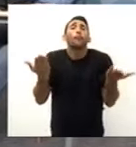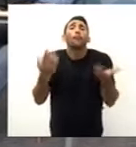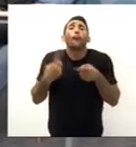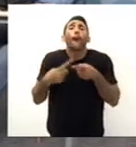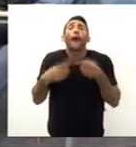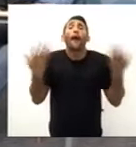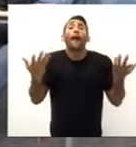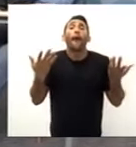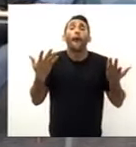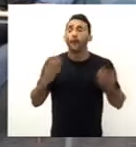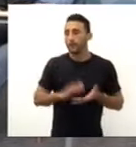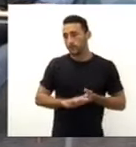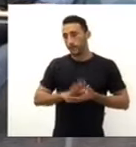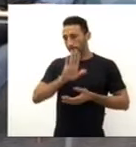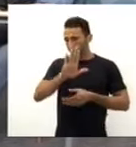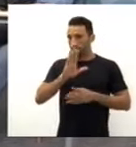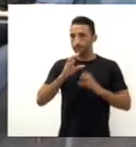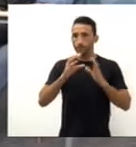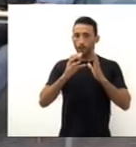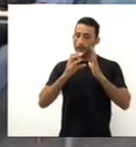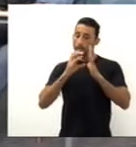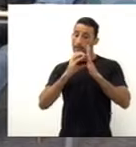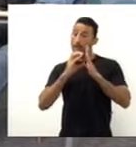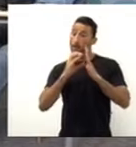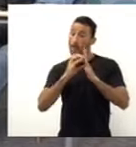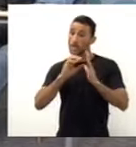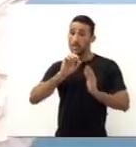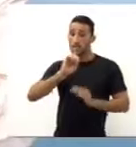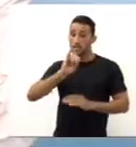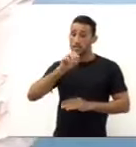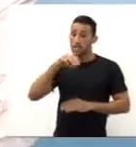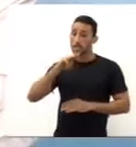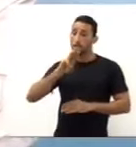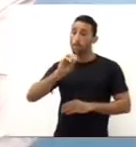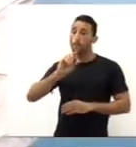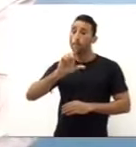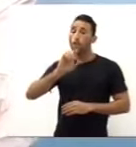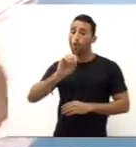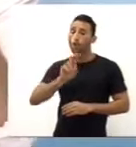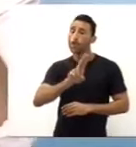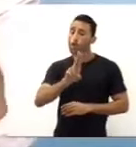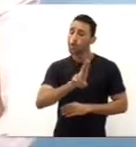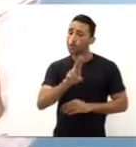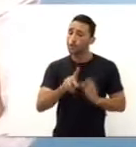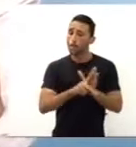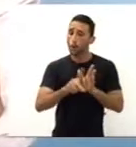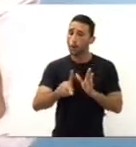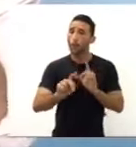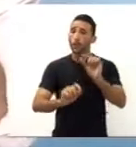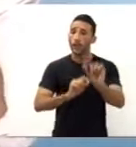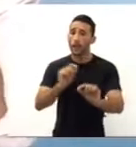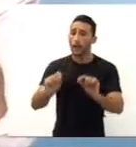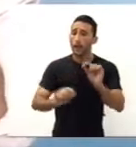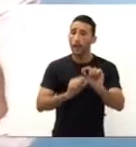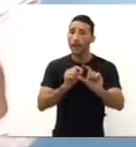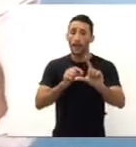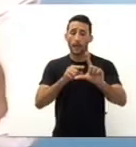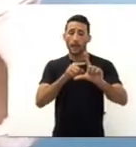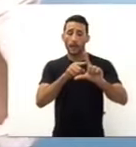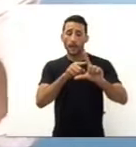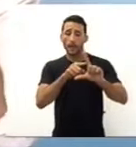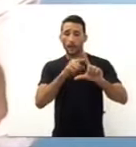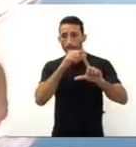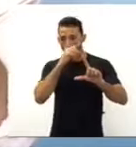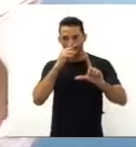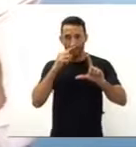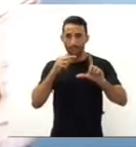esse símbolo aqui é um símbolo que nós utilizamos para ângulo reto, tá? Então,